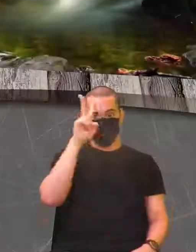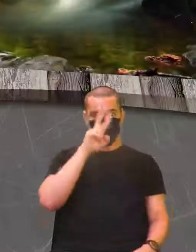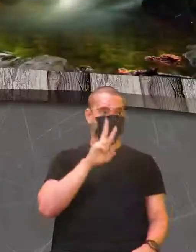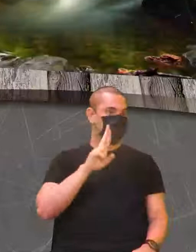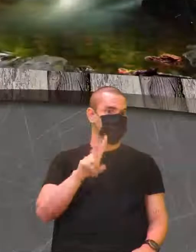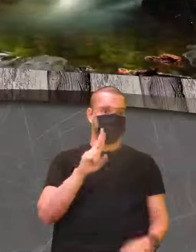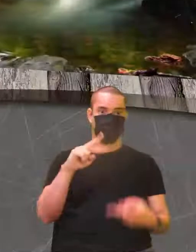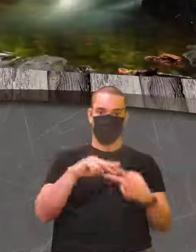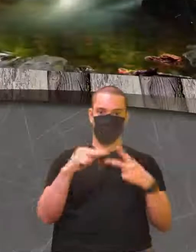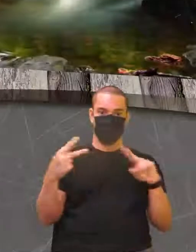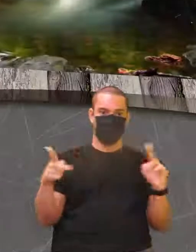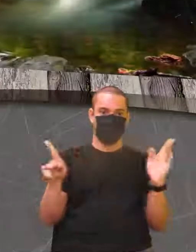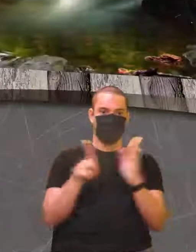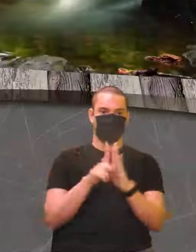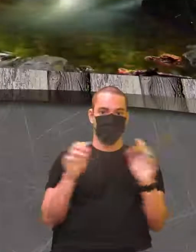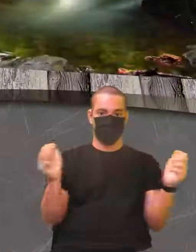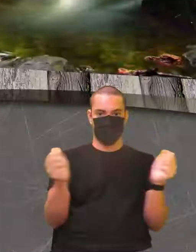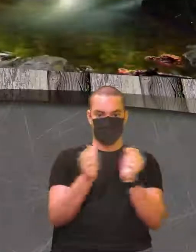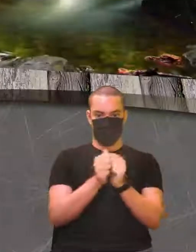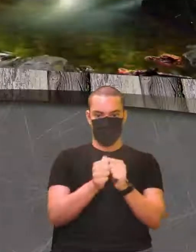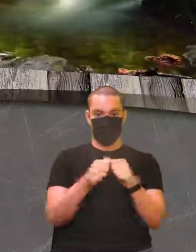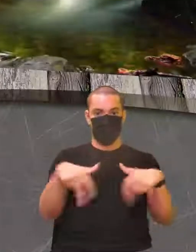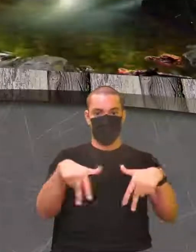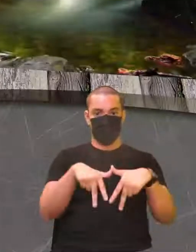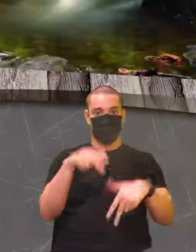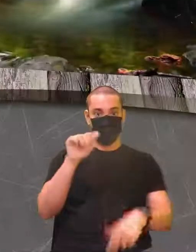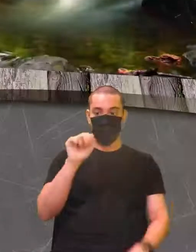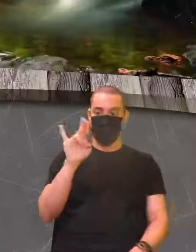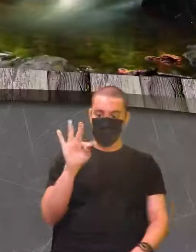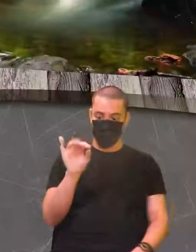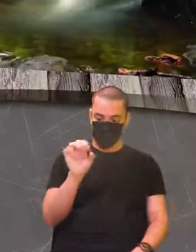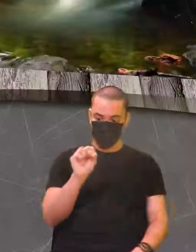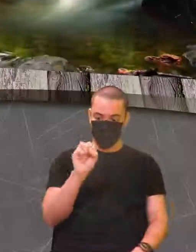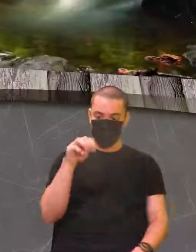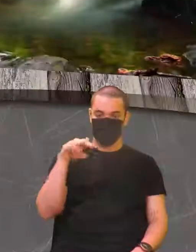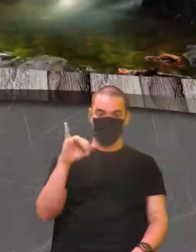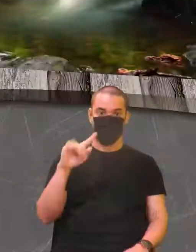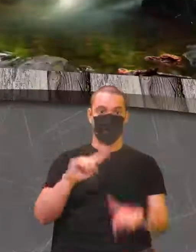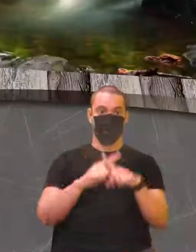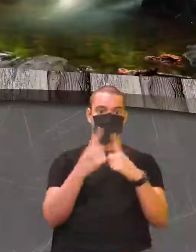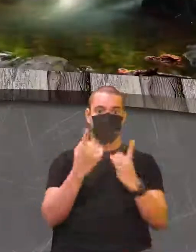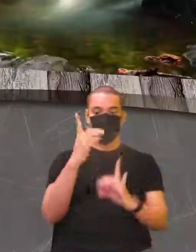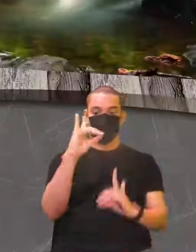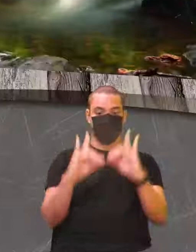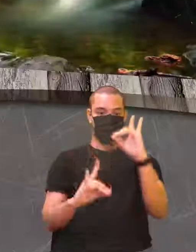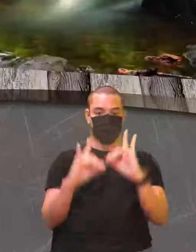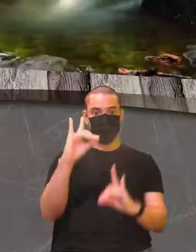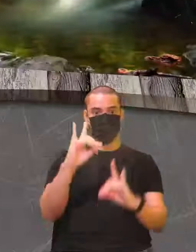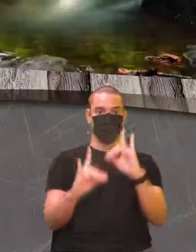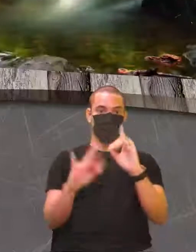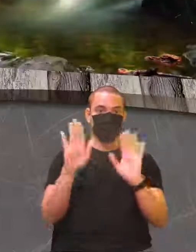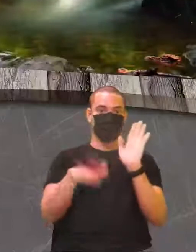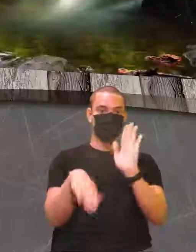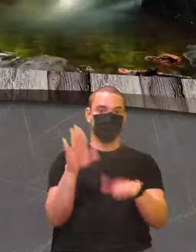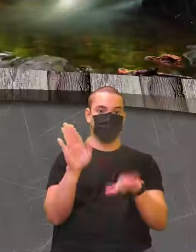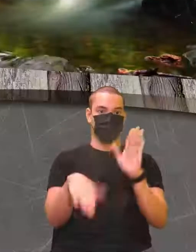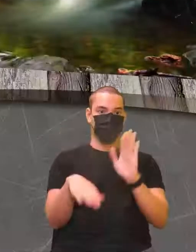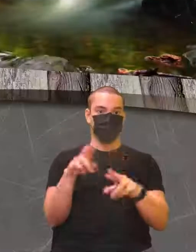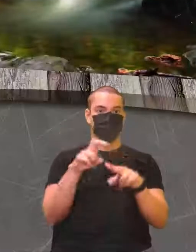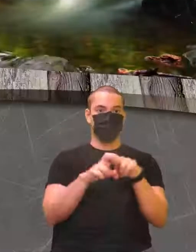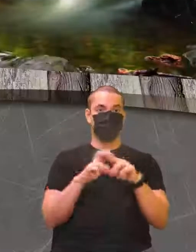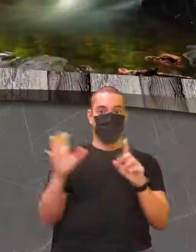é uma herança ligada ao sexo. Era uma herança autossômica, mas o hormônio que vai depender produzido... do sexo da pessoa. Por isso que